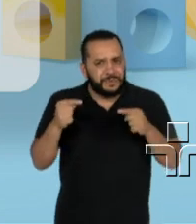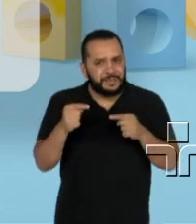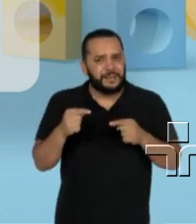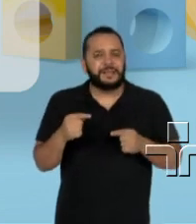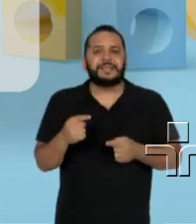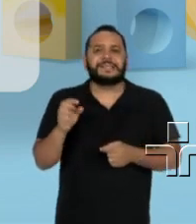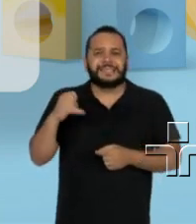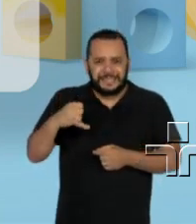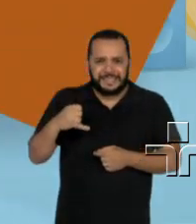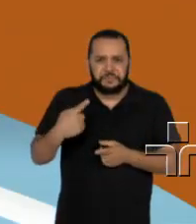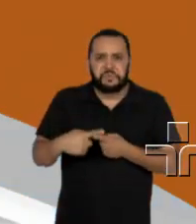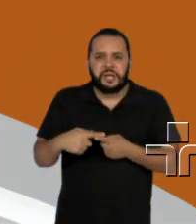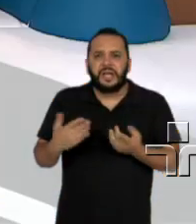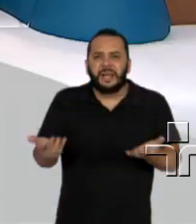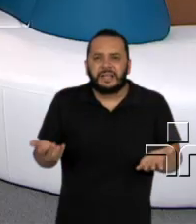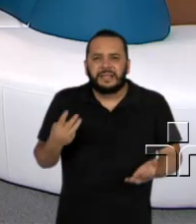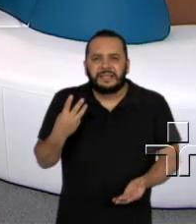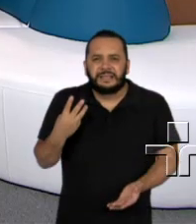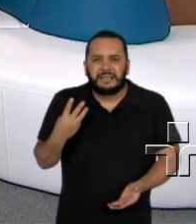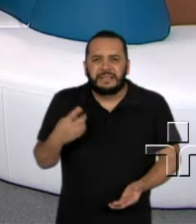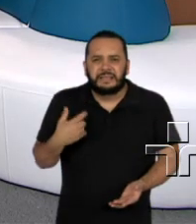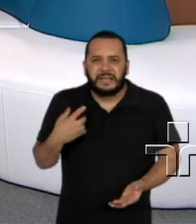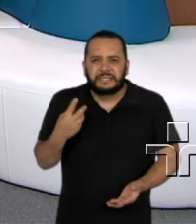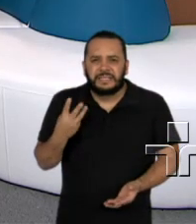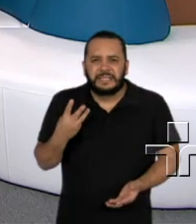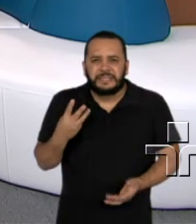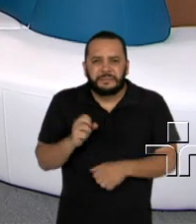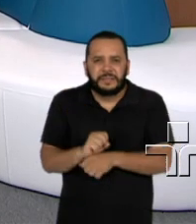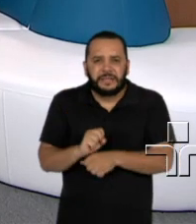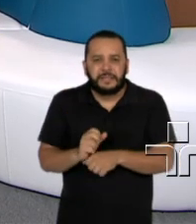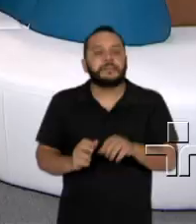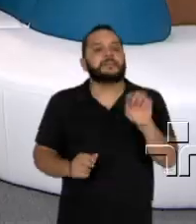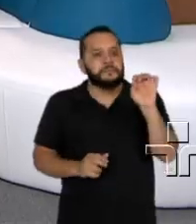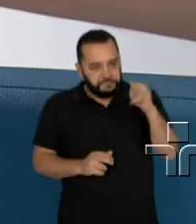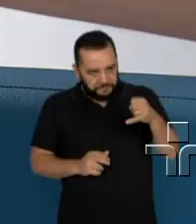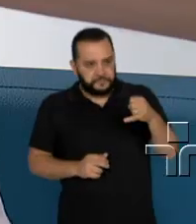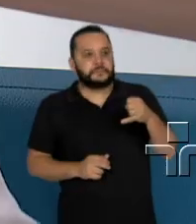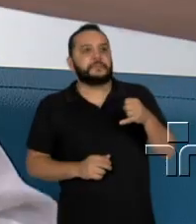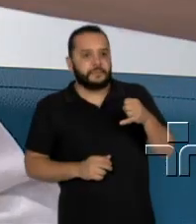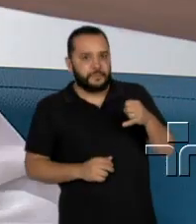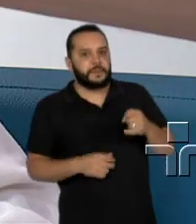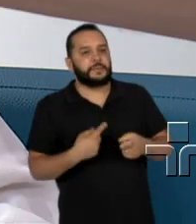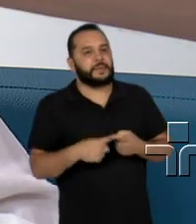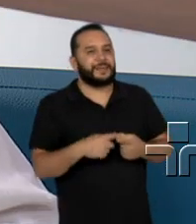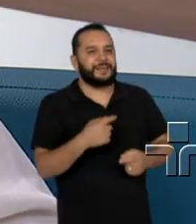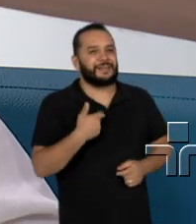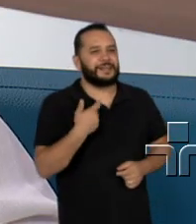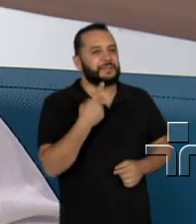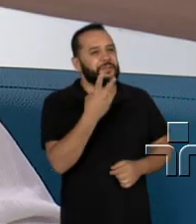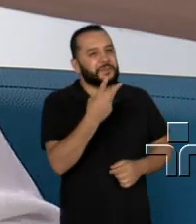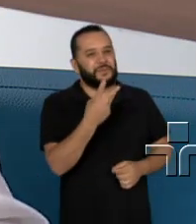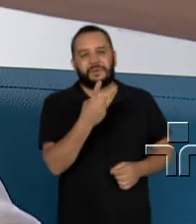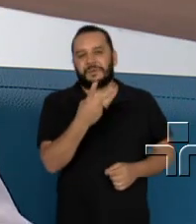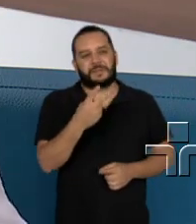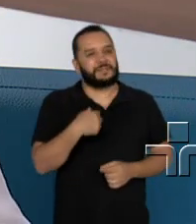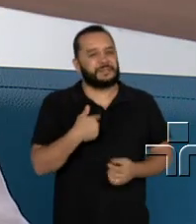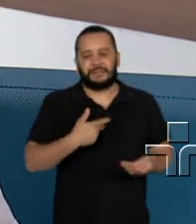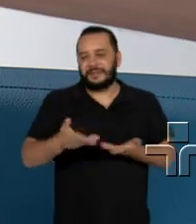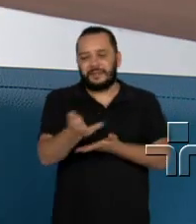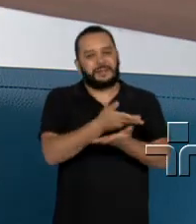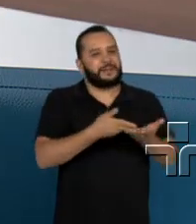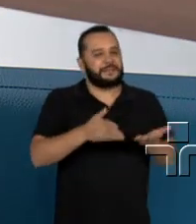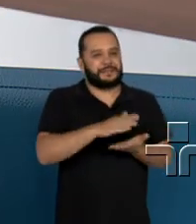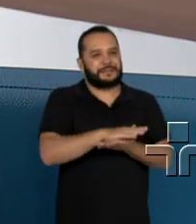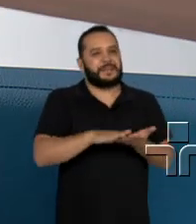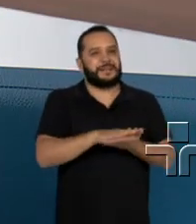porque é isso mesmo sim é muito bebezinho ainda não interage